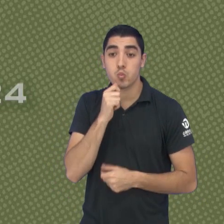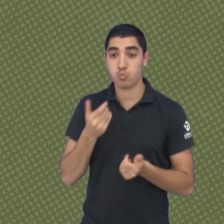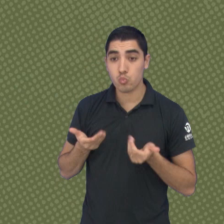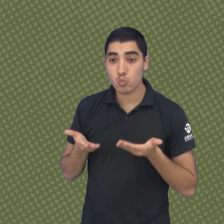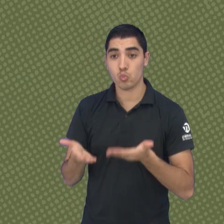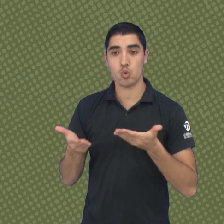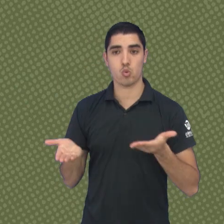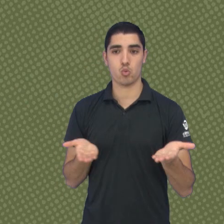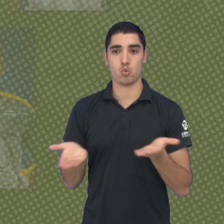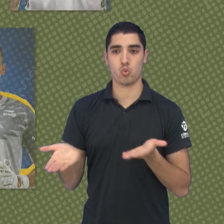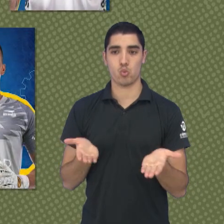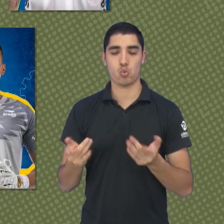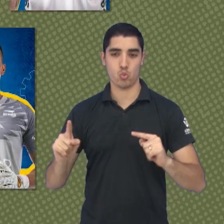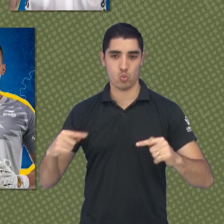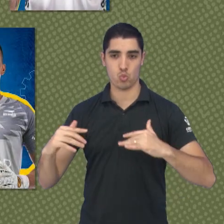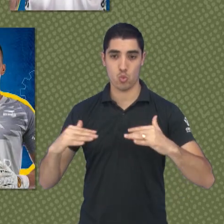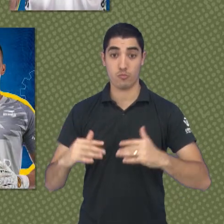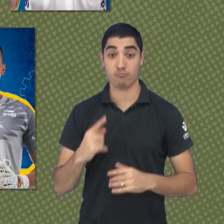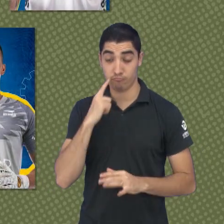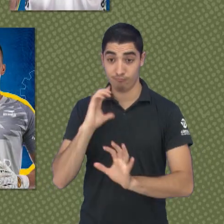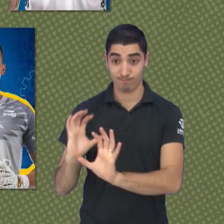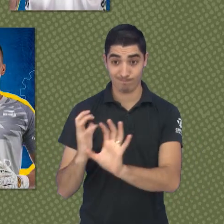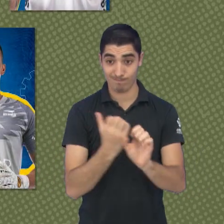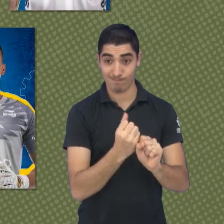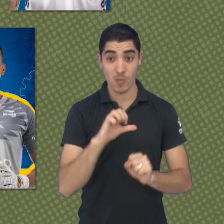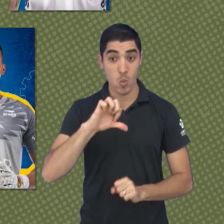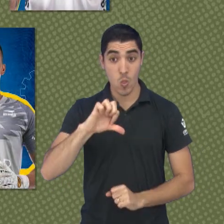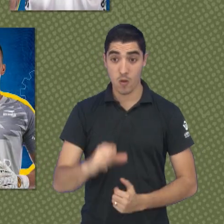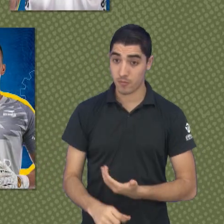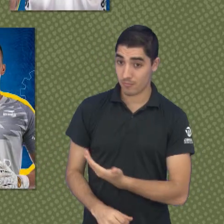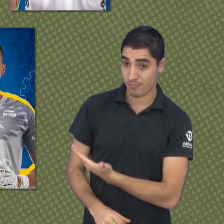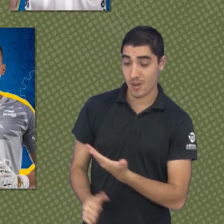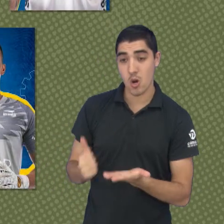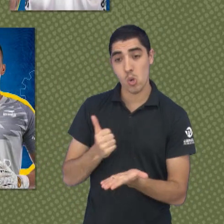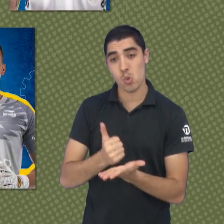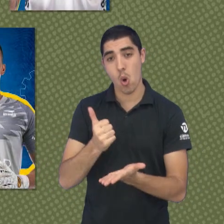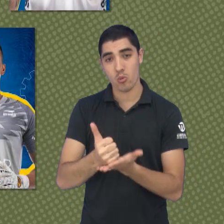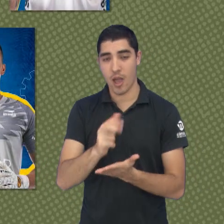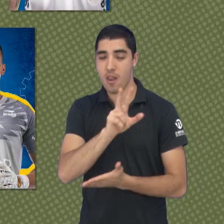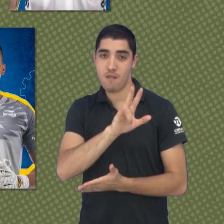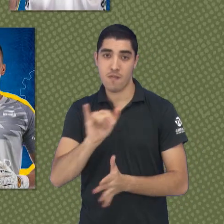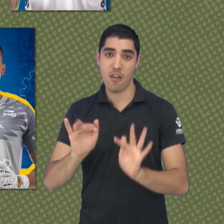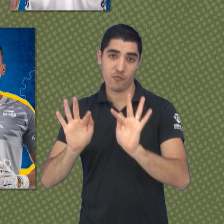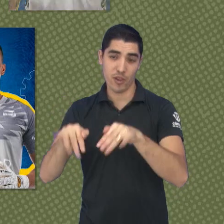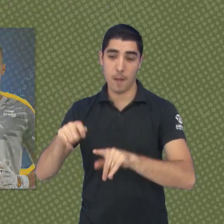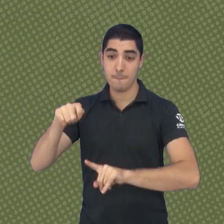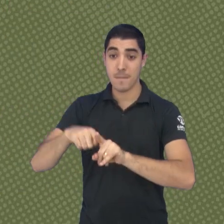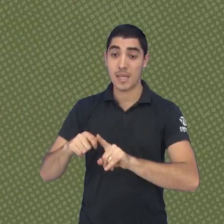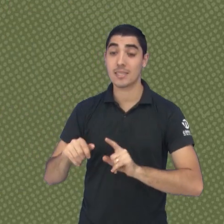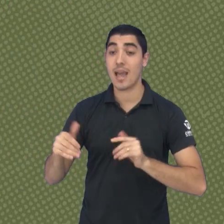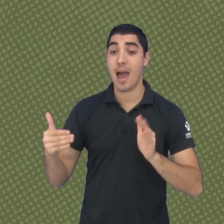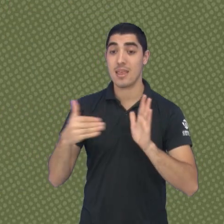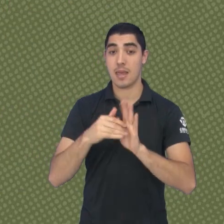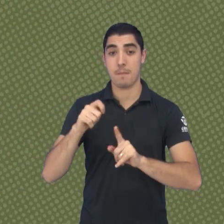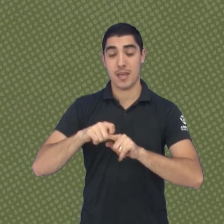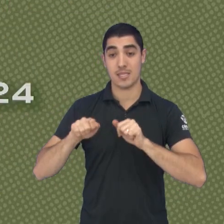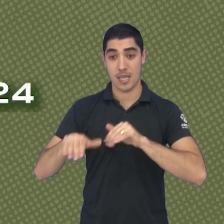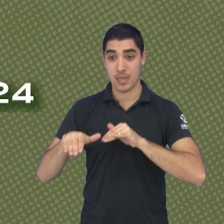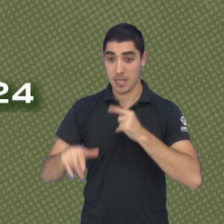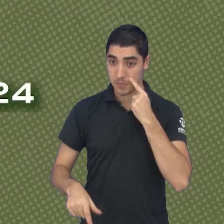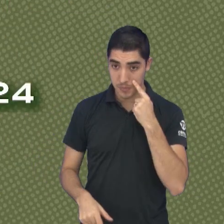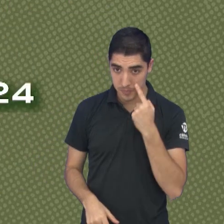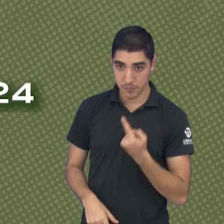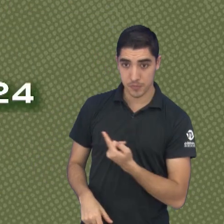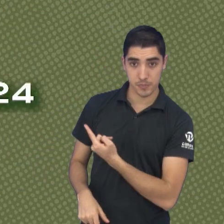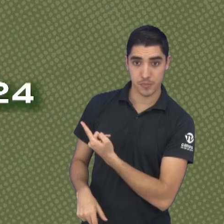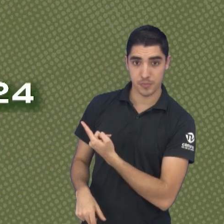Águia. 9 jogadores terão seus vínculos encerrados no fim do mês de setembro. O volante